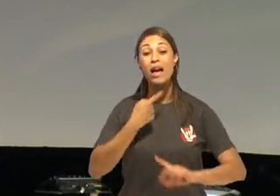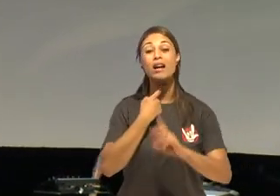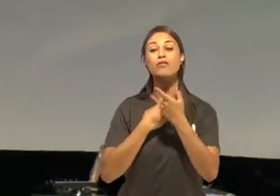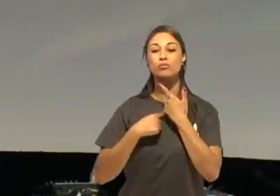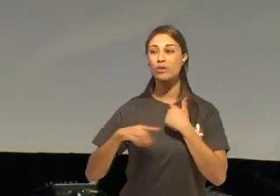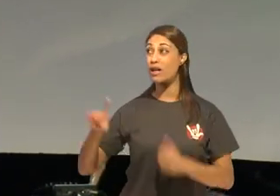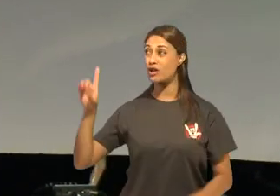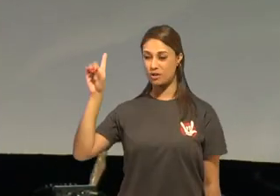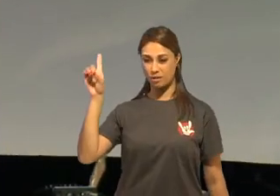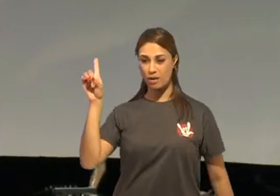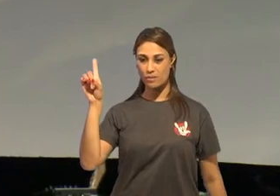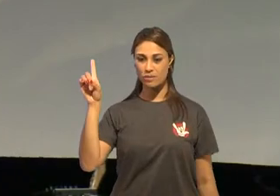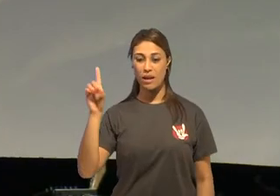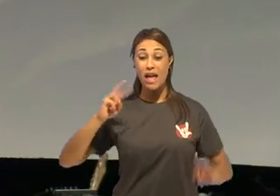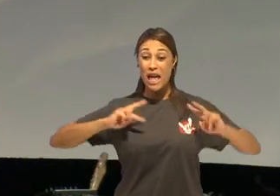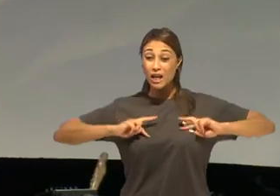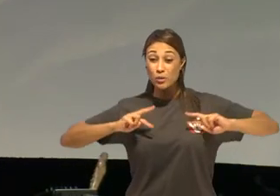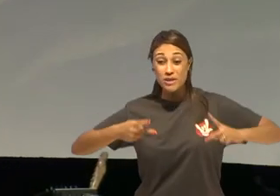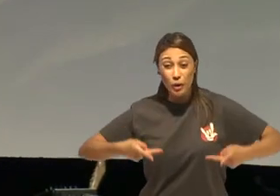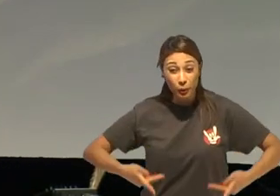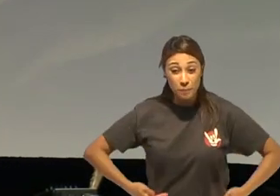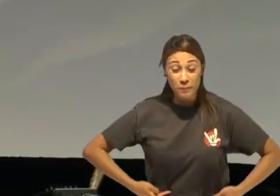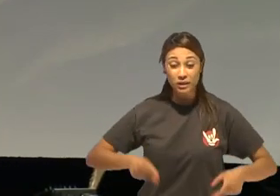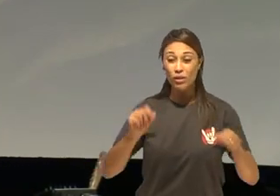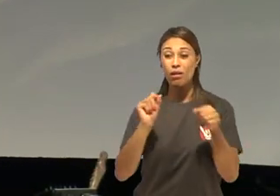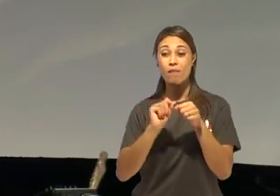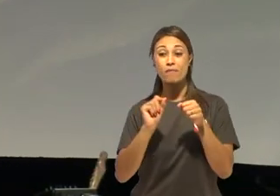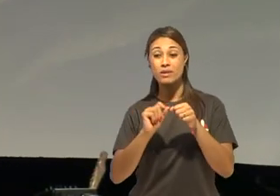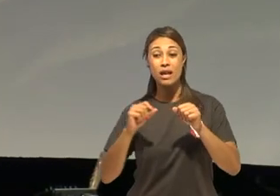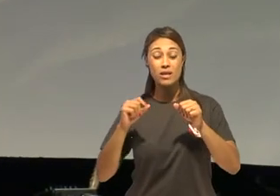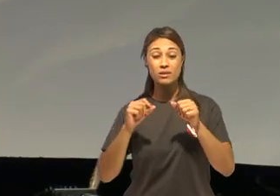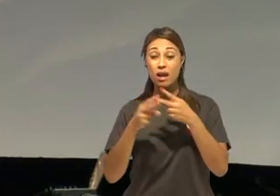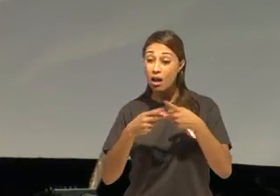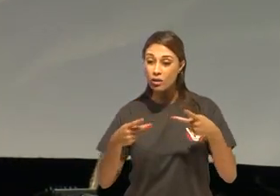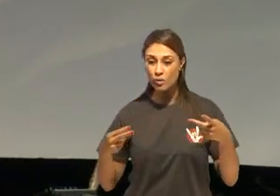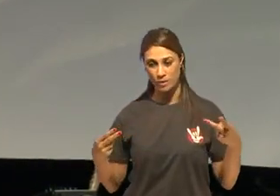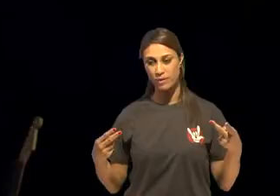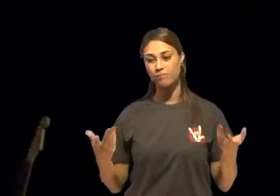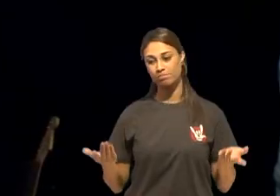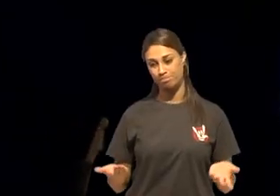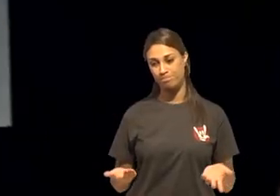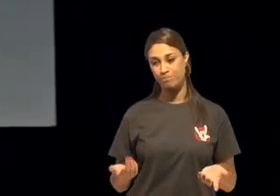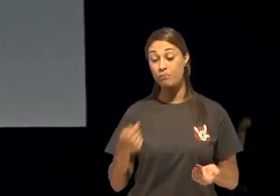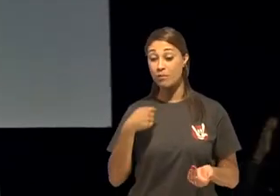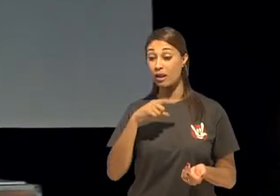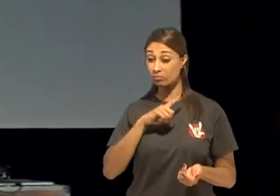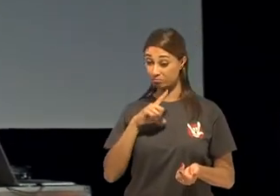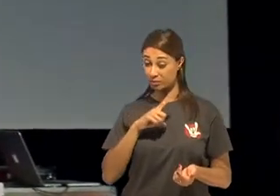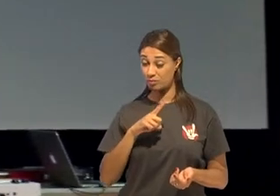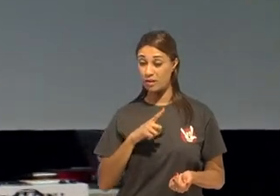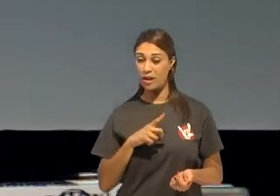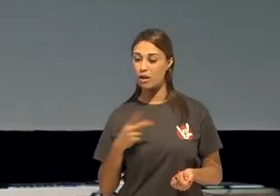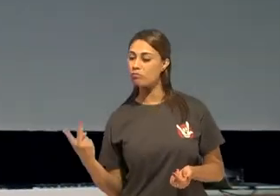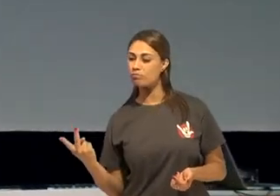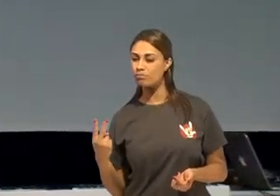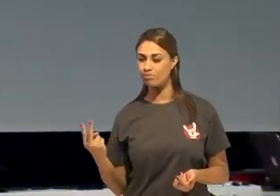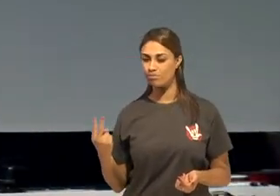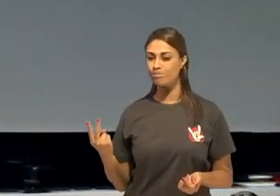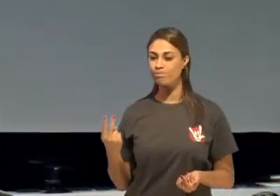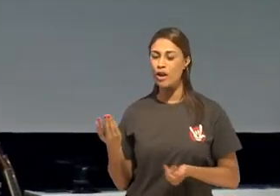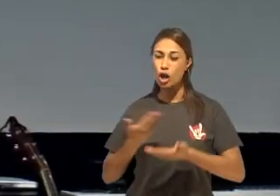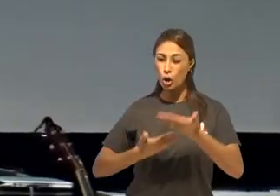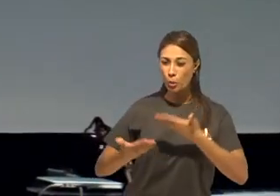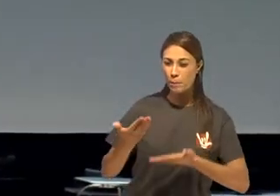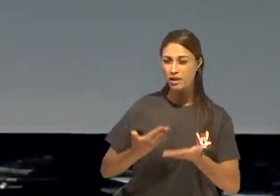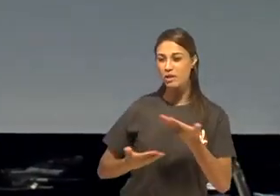vocês hoje sobre relacionamento. Eu tenho conversado com meu irmão que, infelizmente, não é